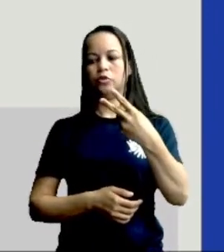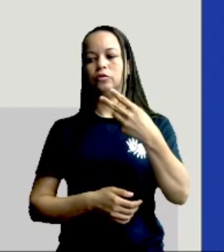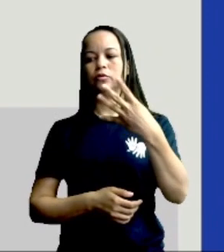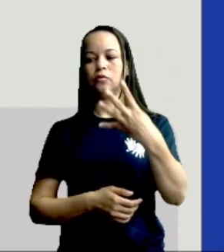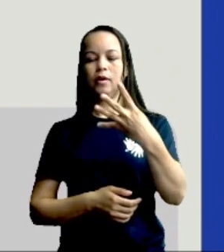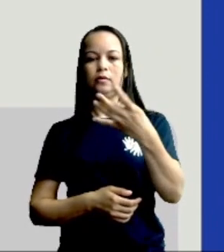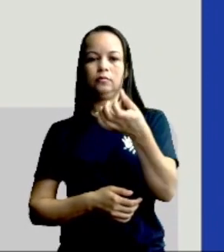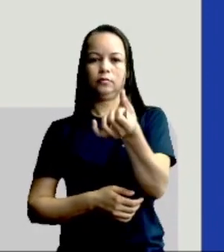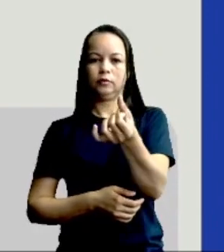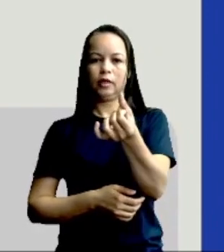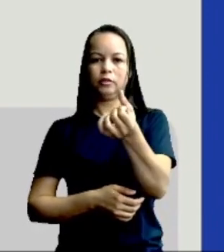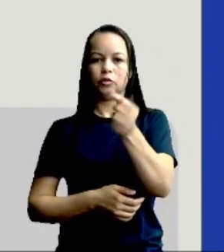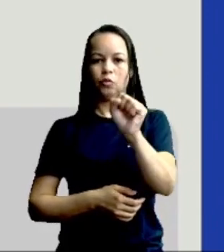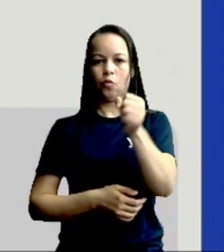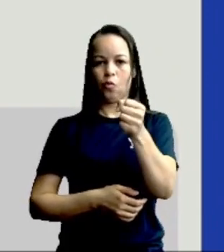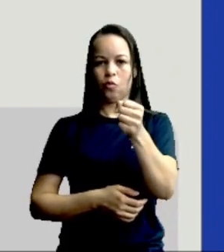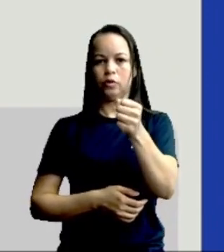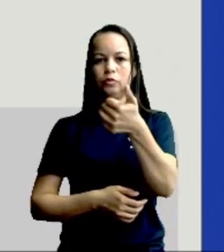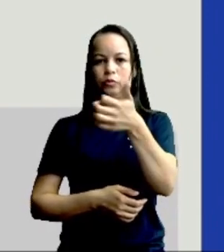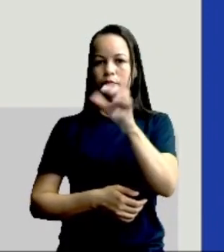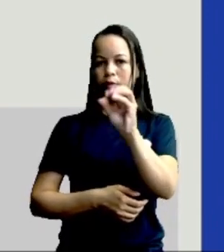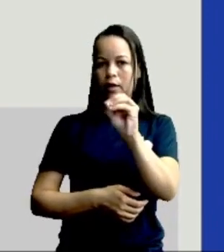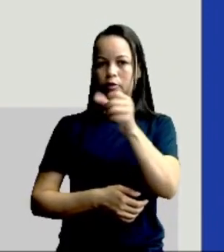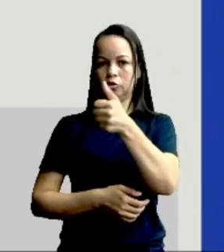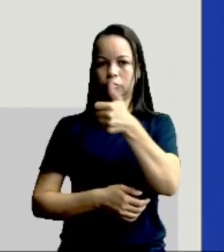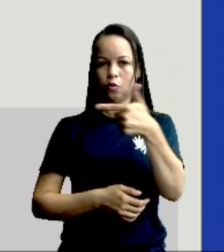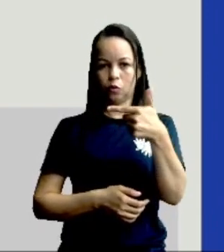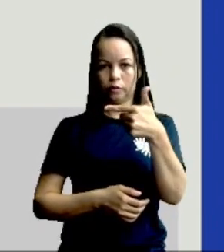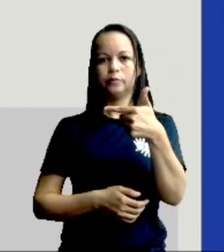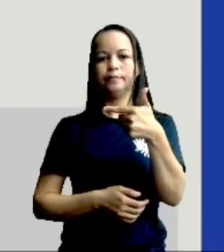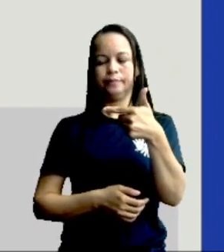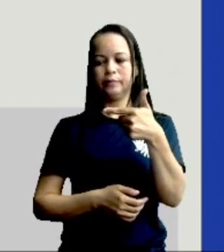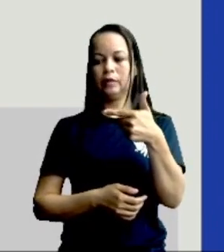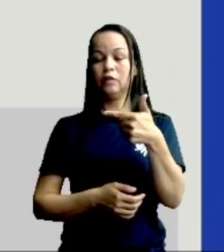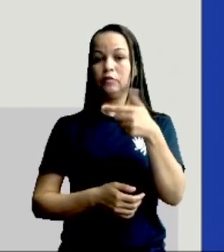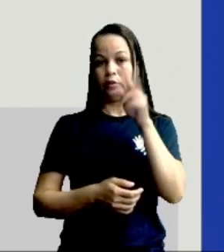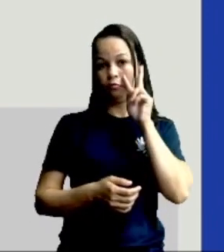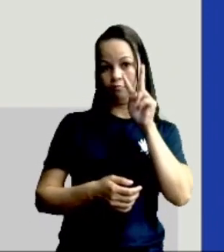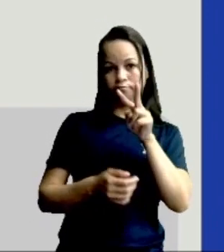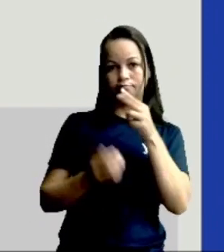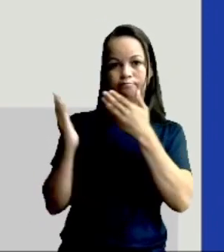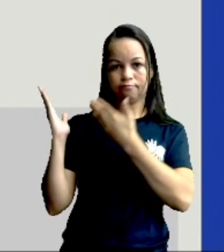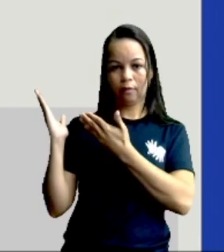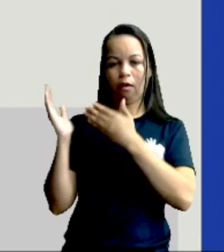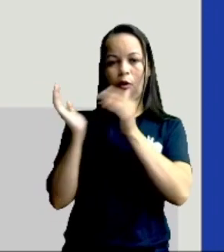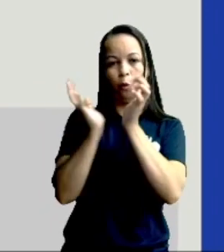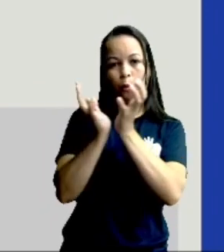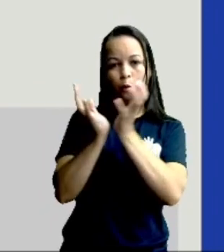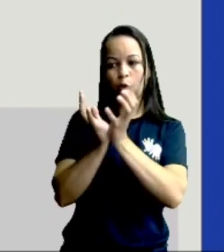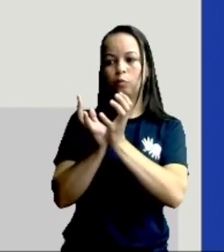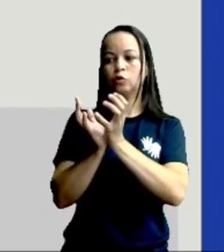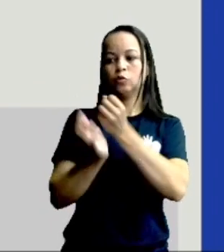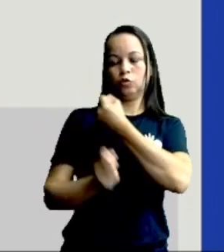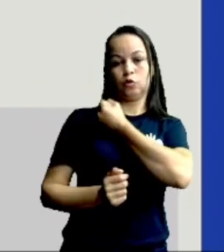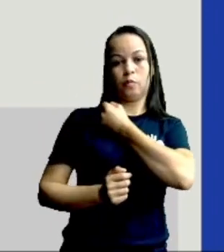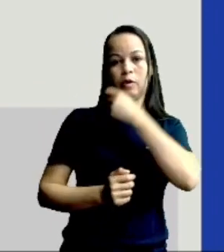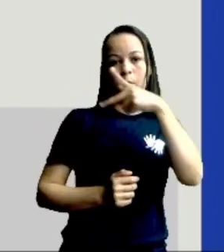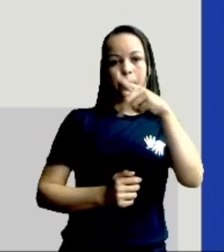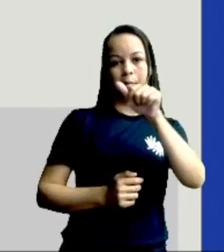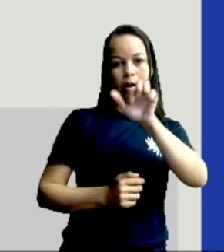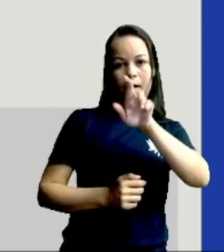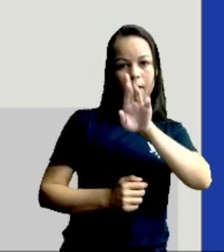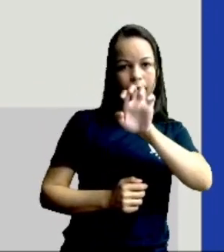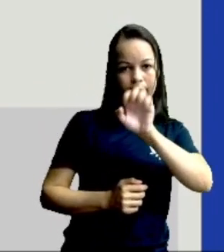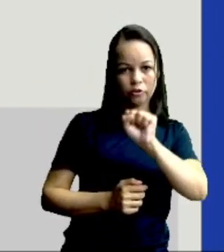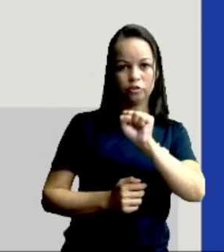8, 10, 12, né? Então, vejam aí o conjunto dos números pares, somente os números pares, e veja